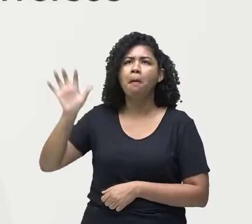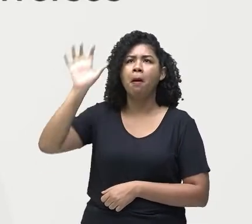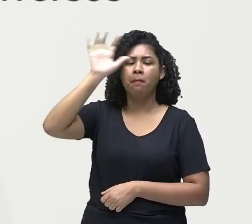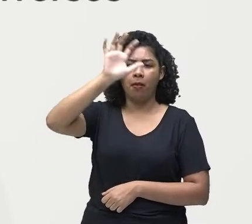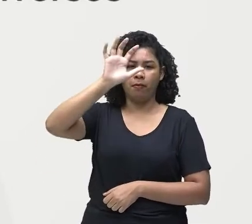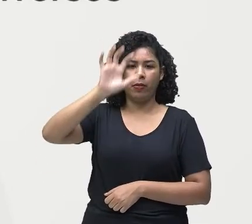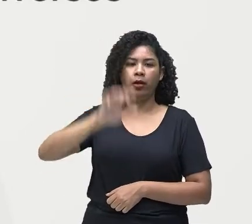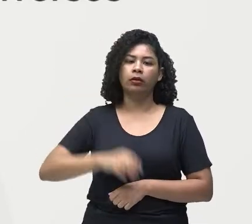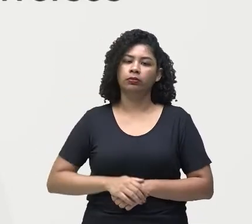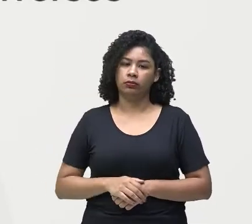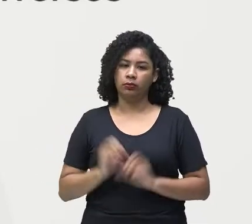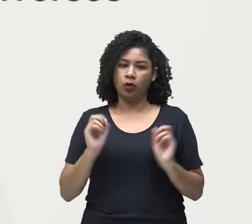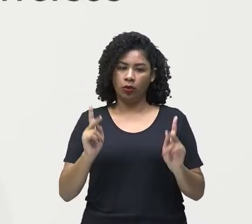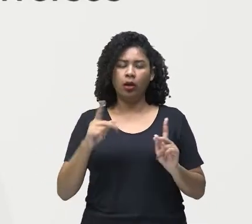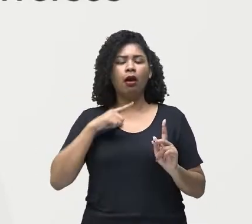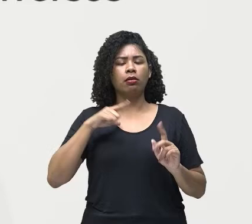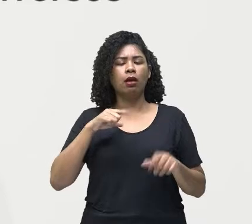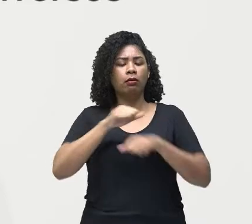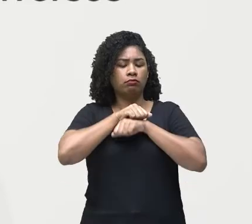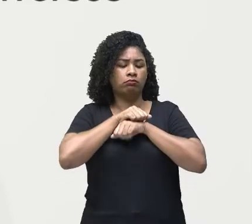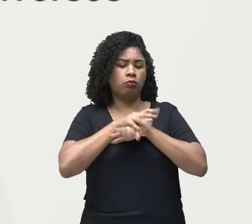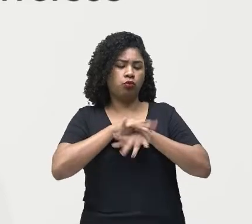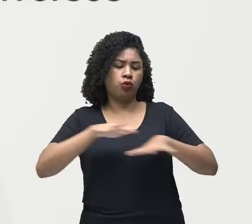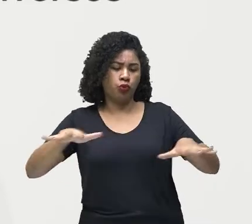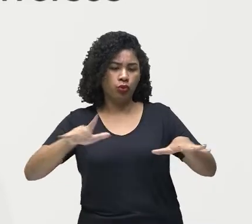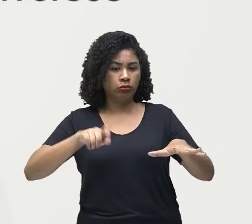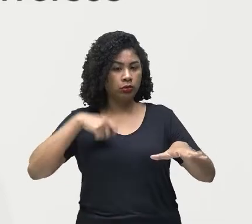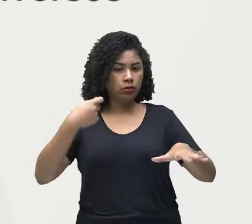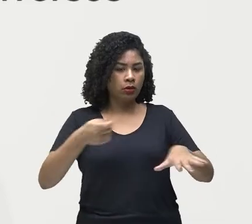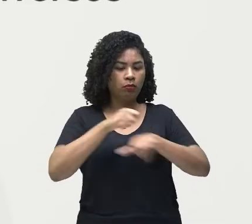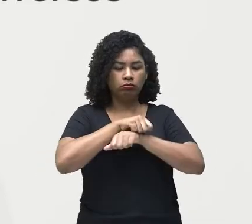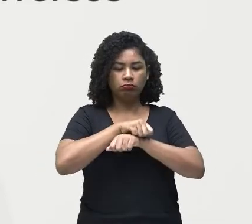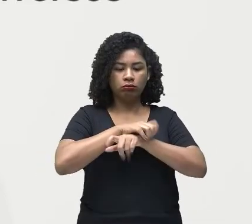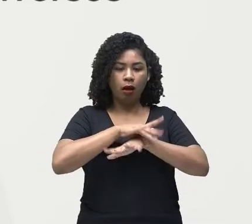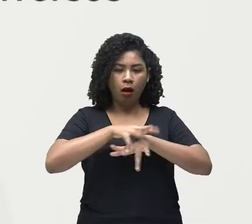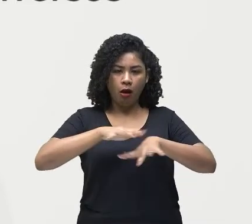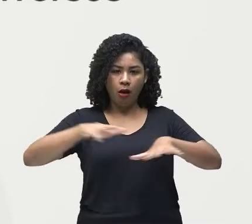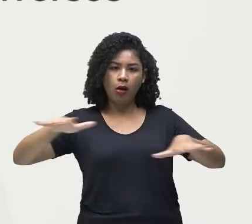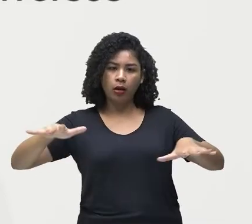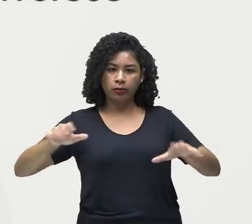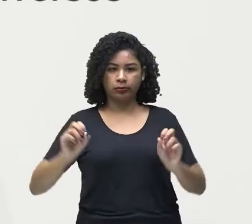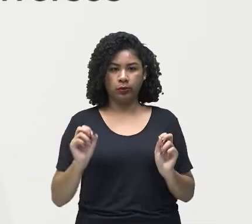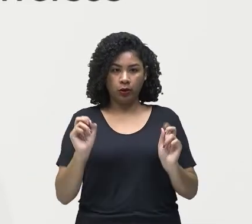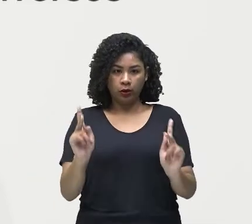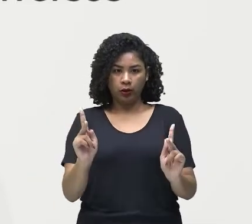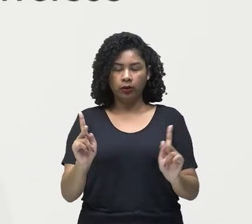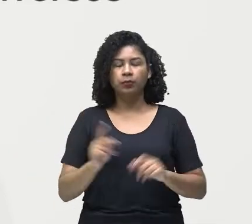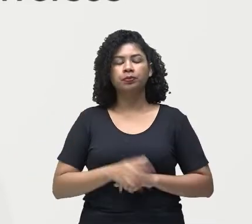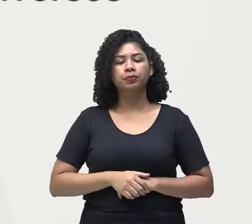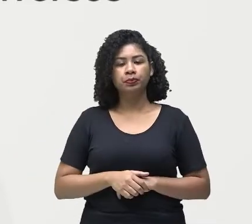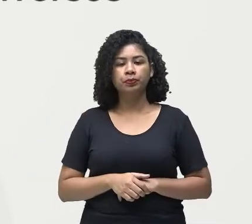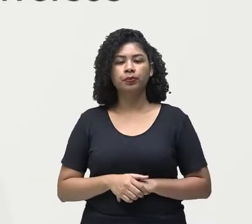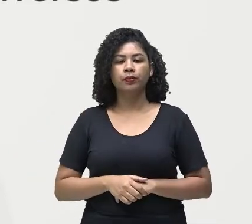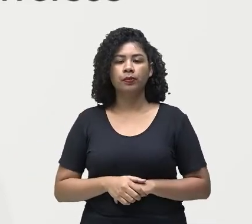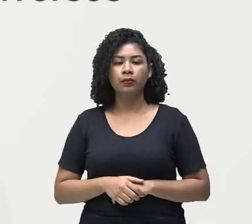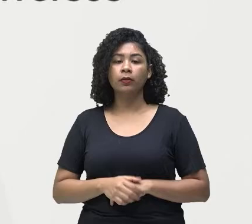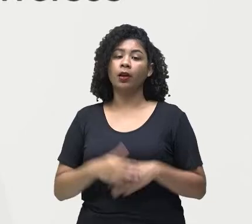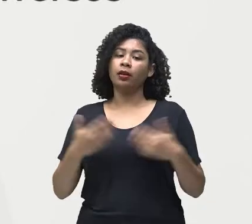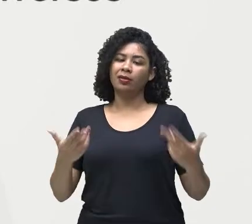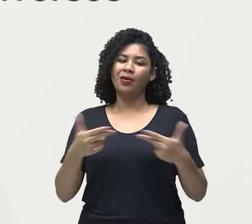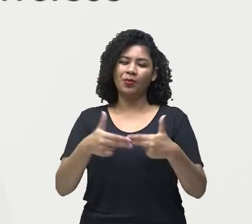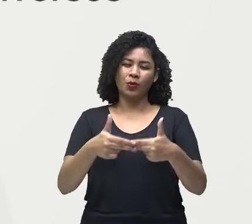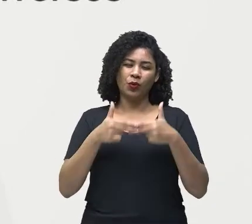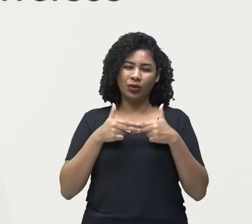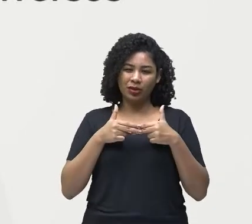do esperado, sem uma delimitação geográfica específica. Neste